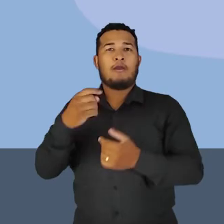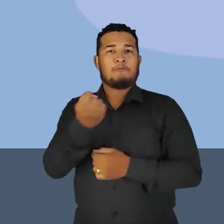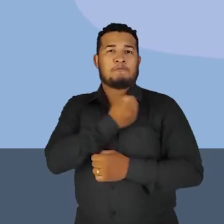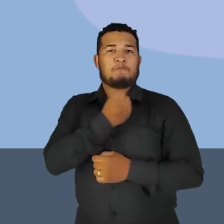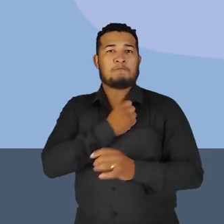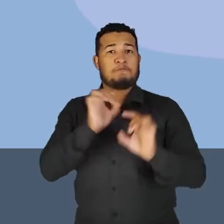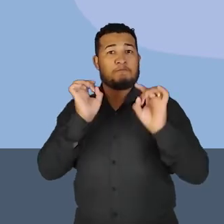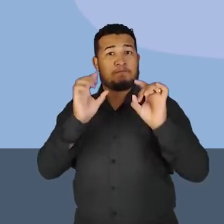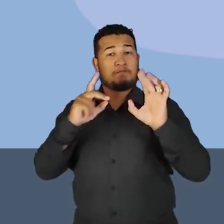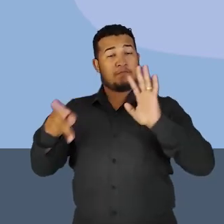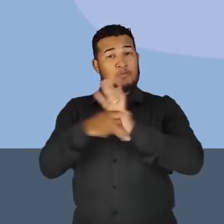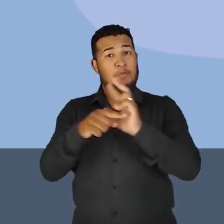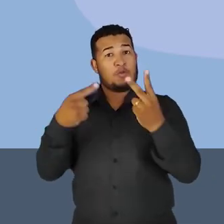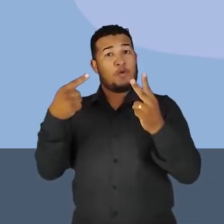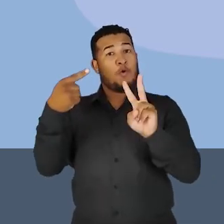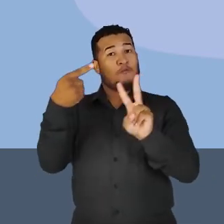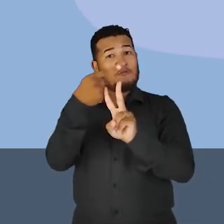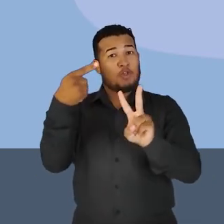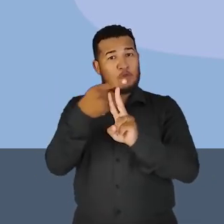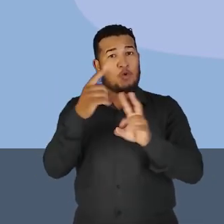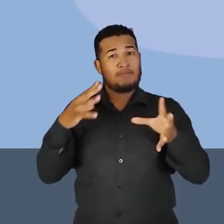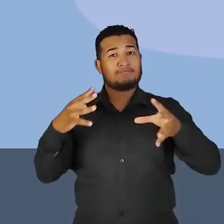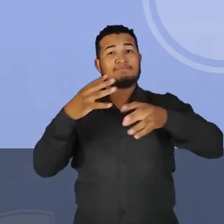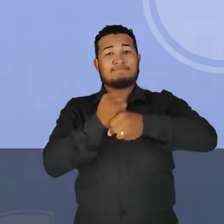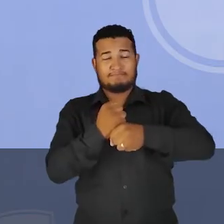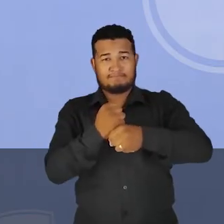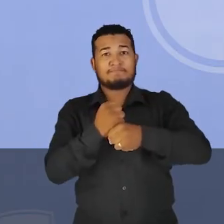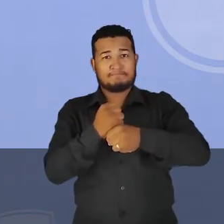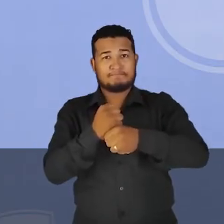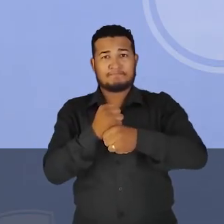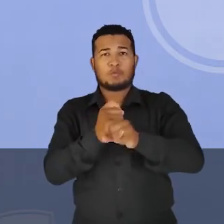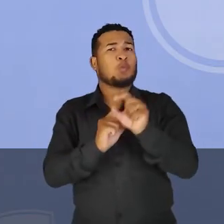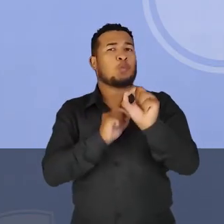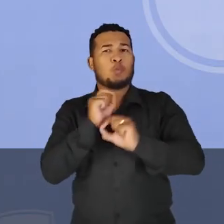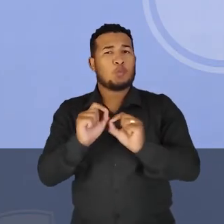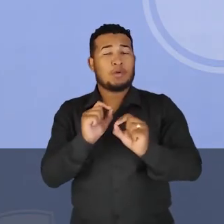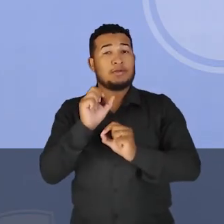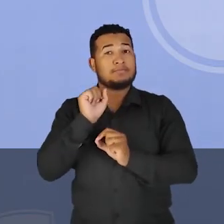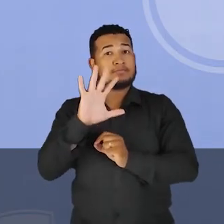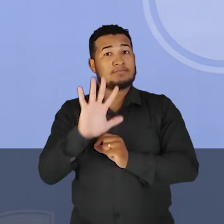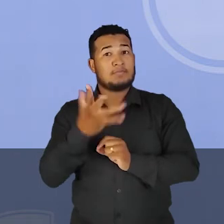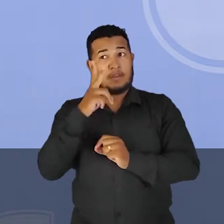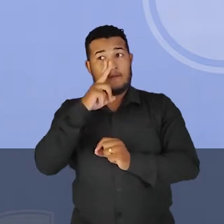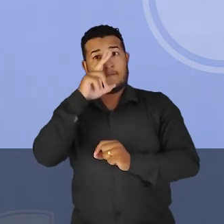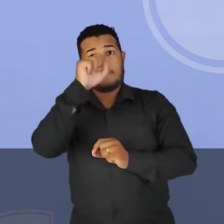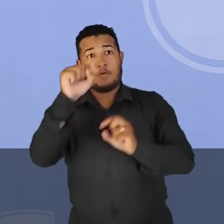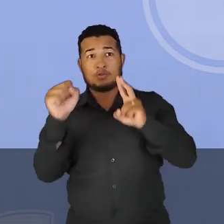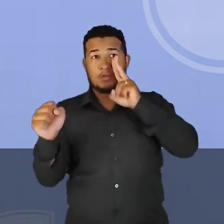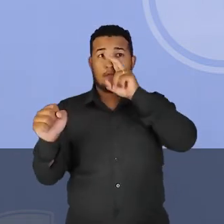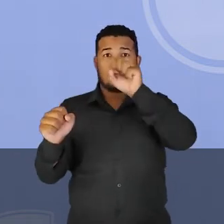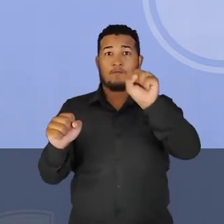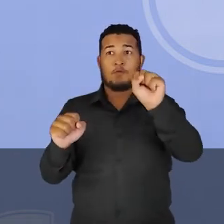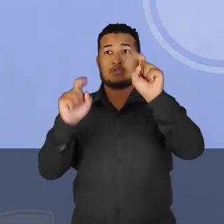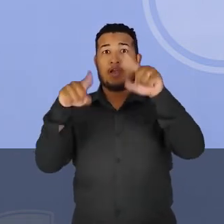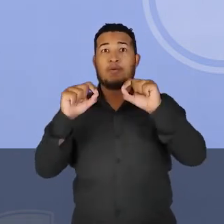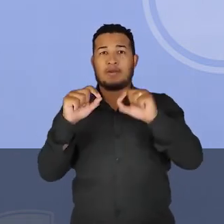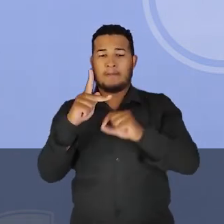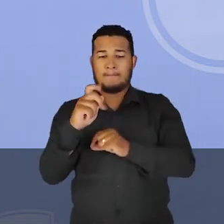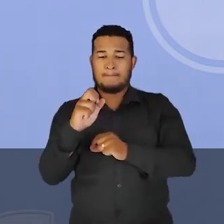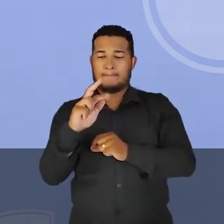o valor do vetor resultante quando as forças são